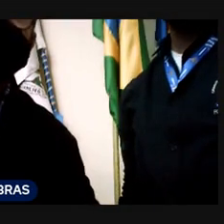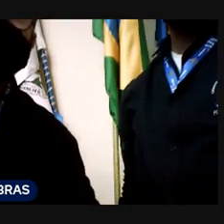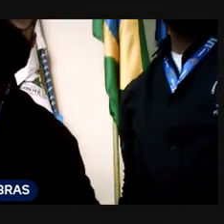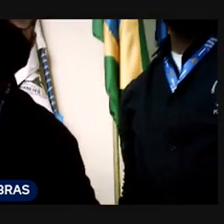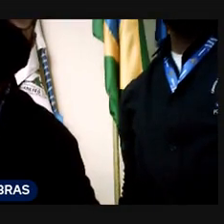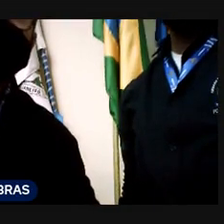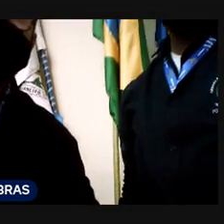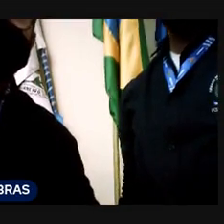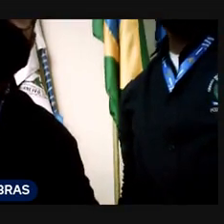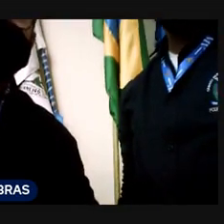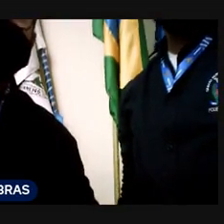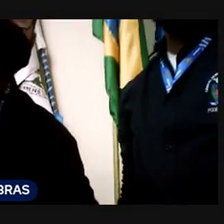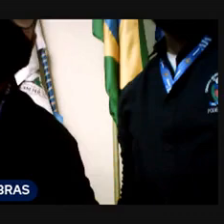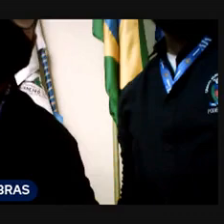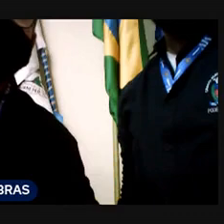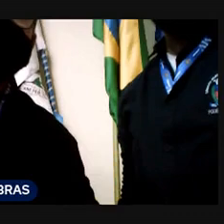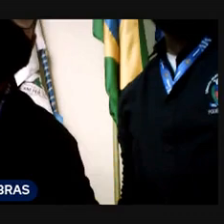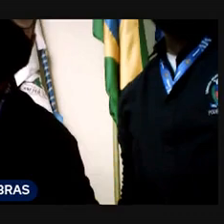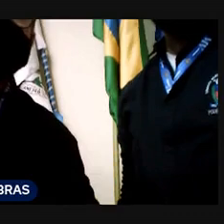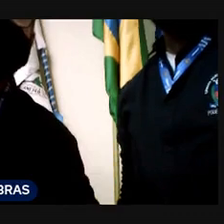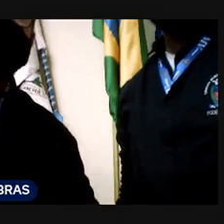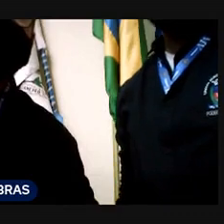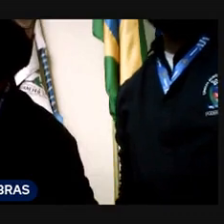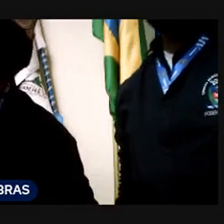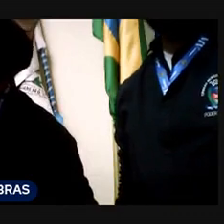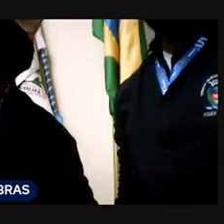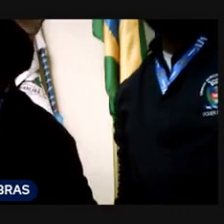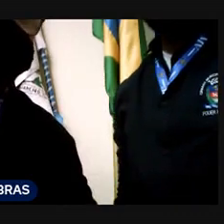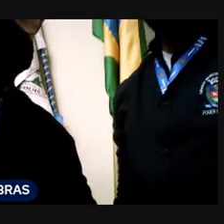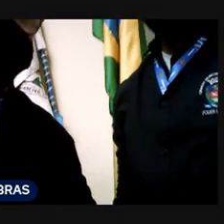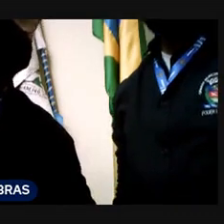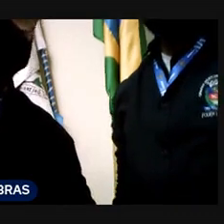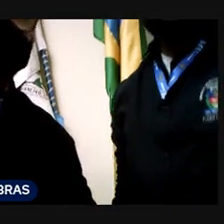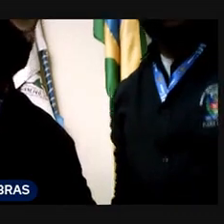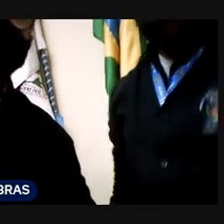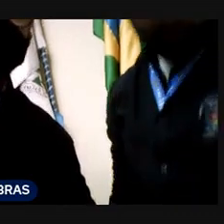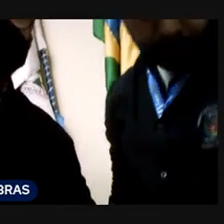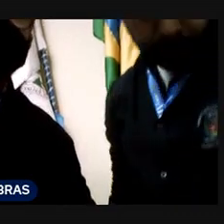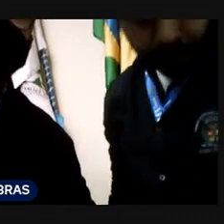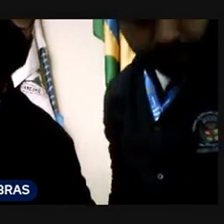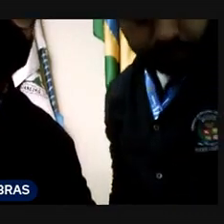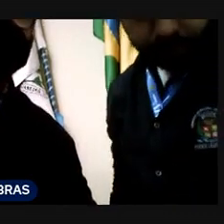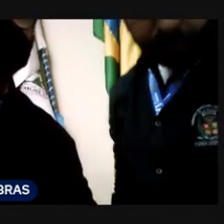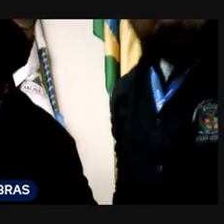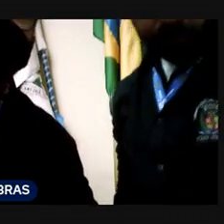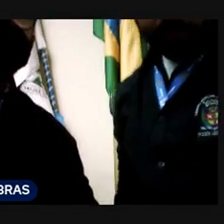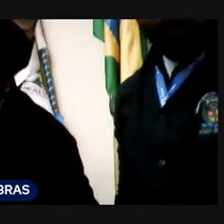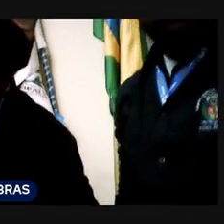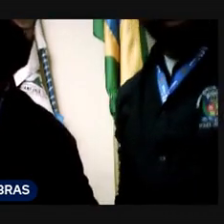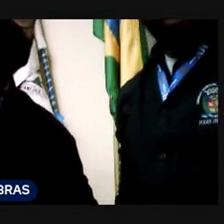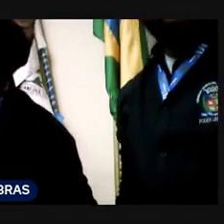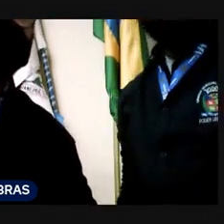dose. Então, a gente também pede essa sensibilidade aí para que esse horário de conservatório, que já era